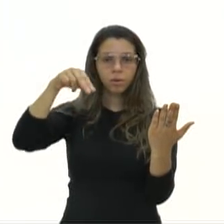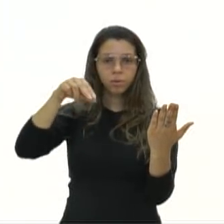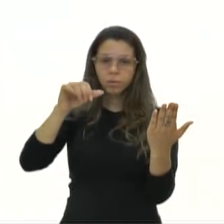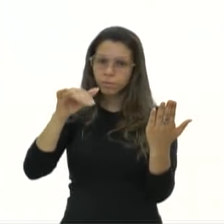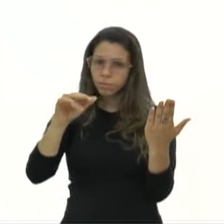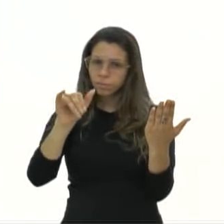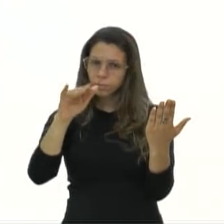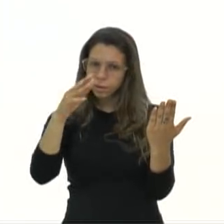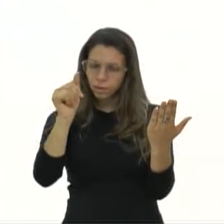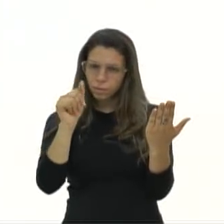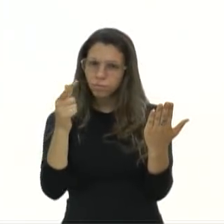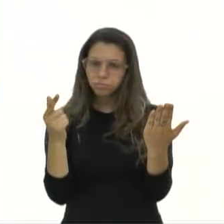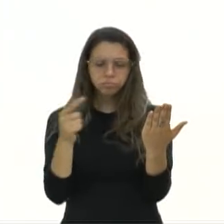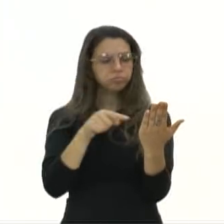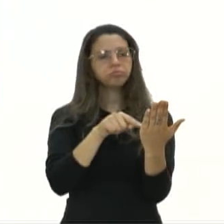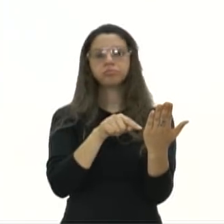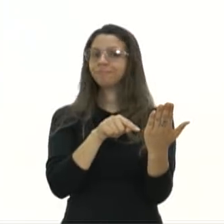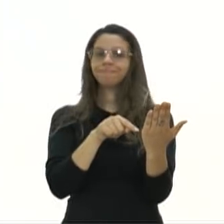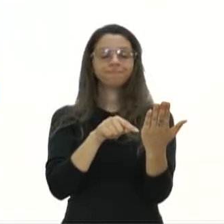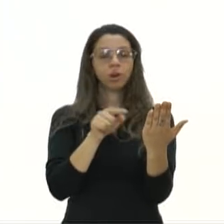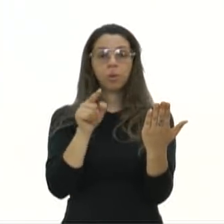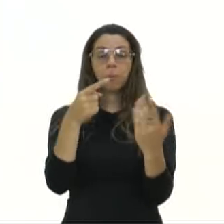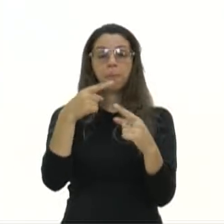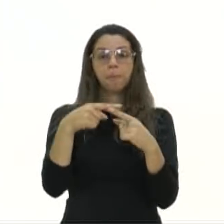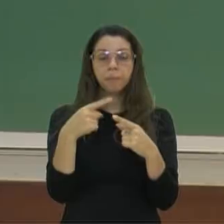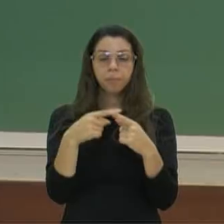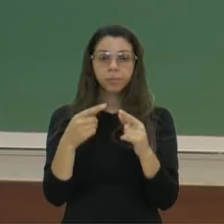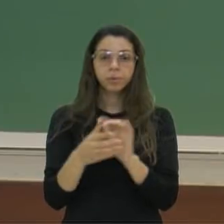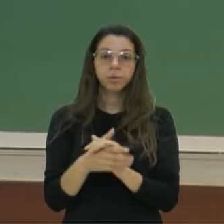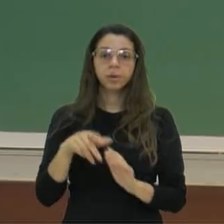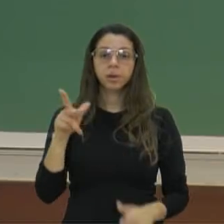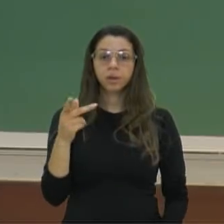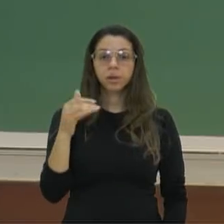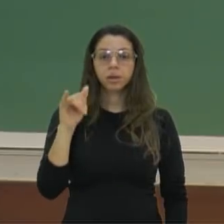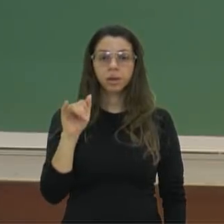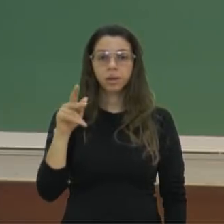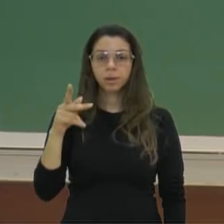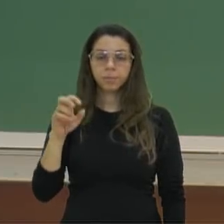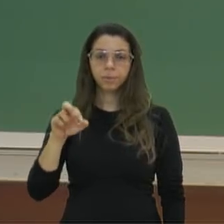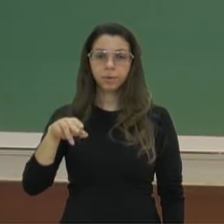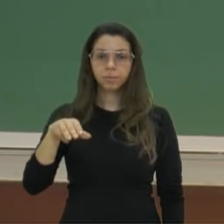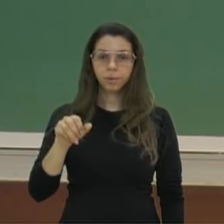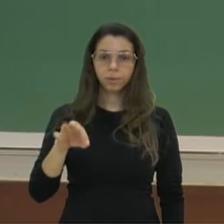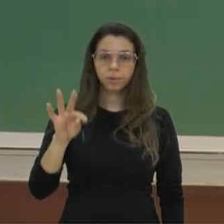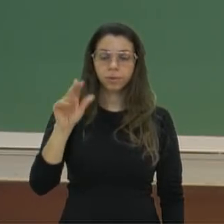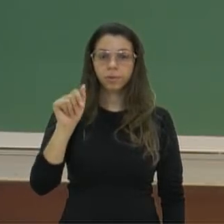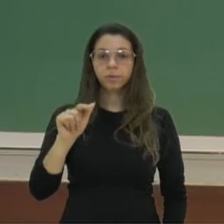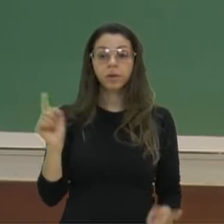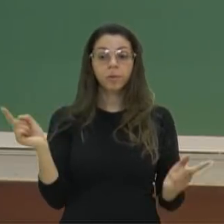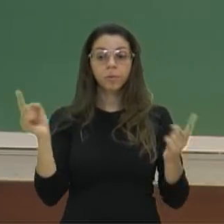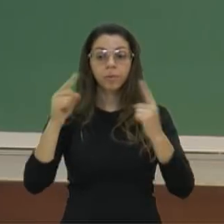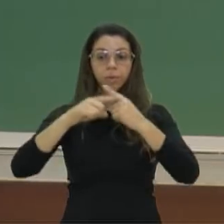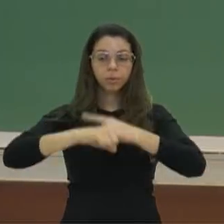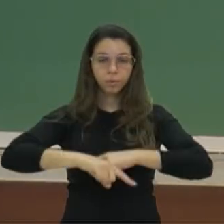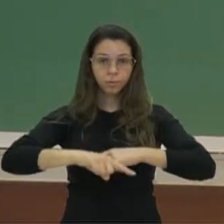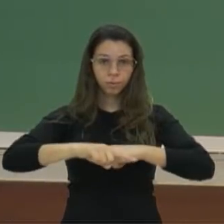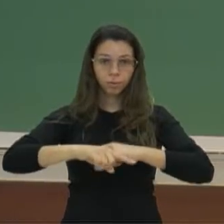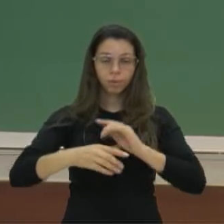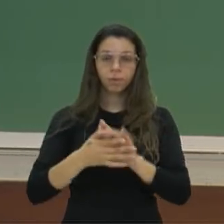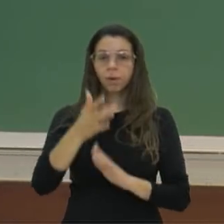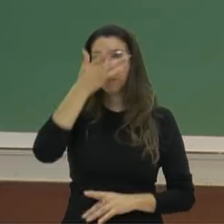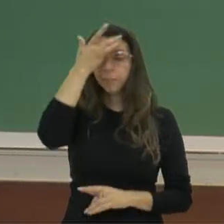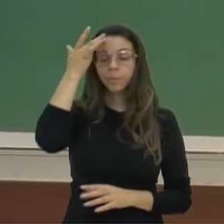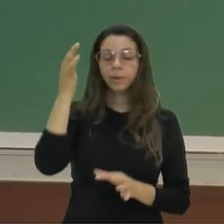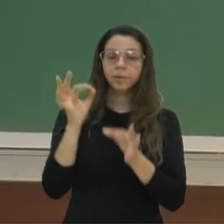na imagem anterior? Não. Então, na hipermetropia, eu tenho o inverso. A